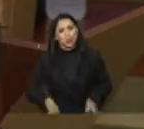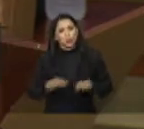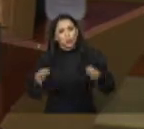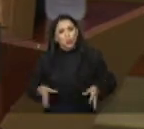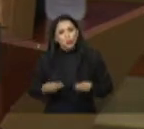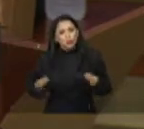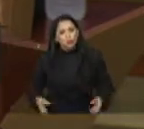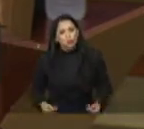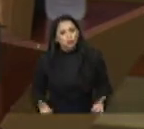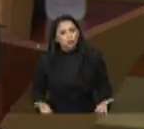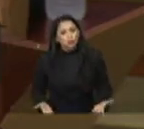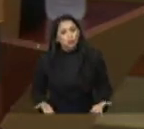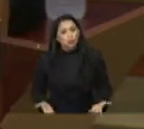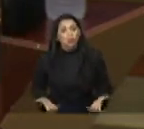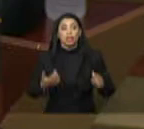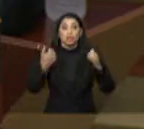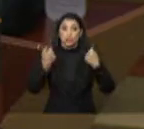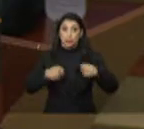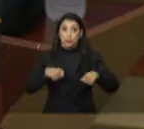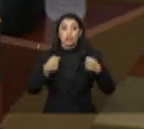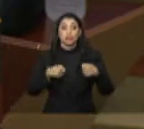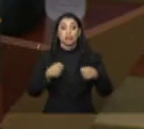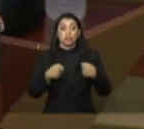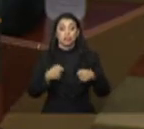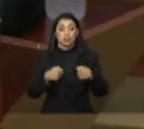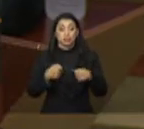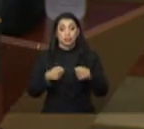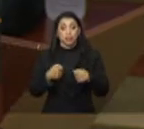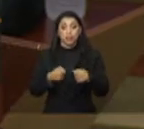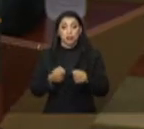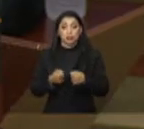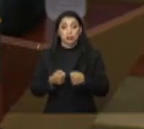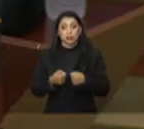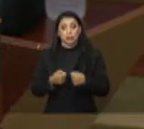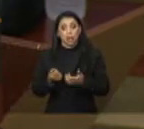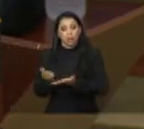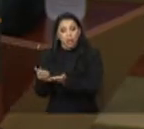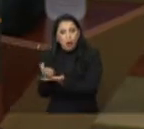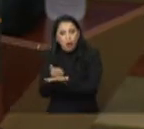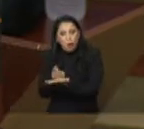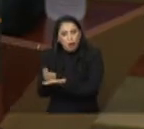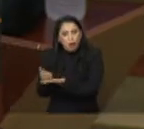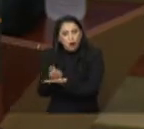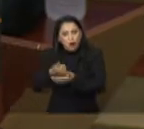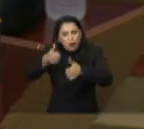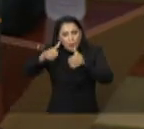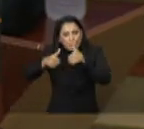e esses custos precisam ser forçados e avaliados